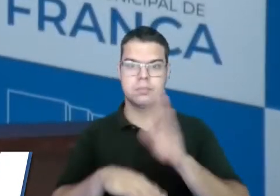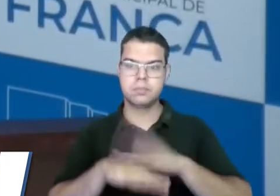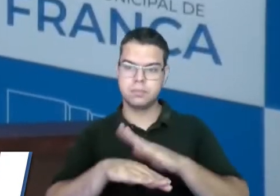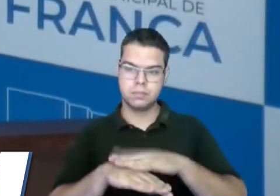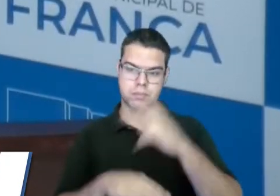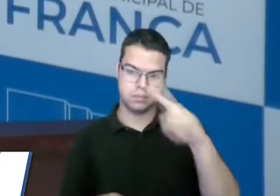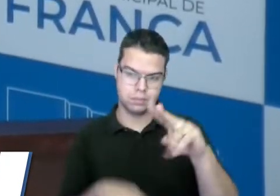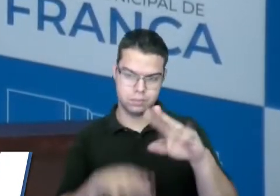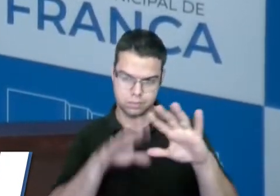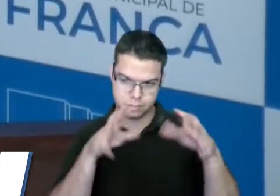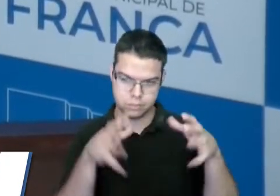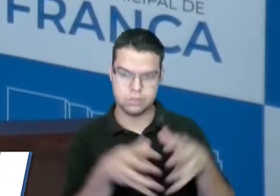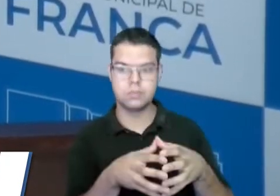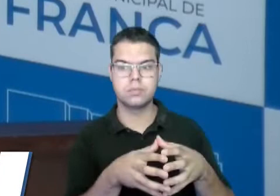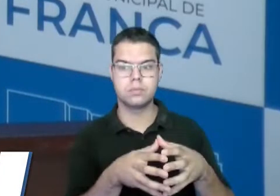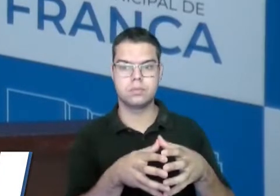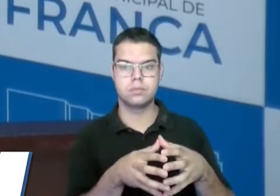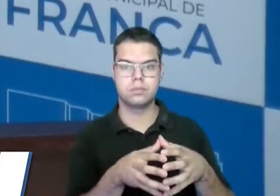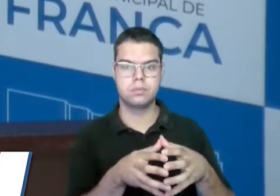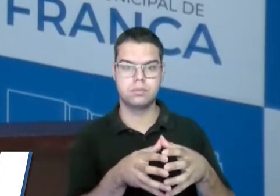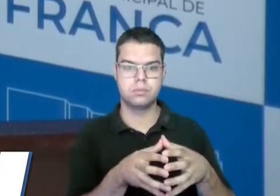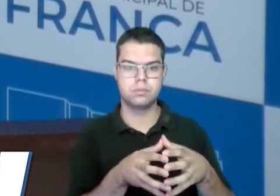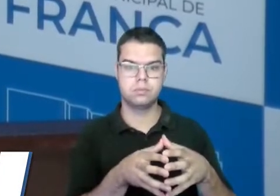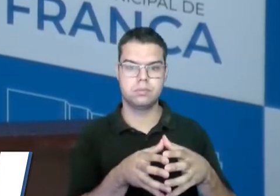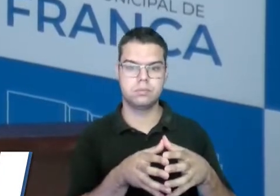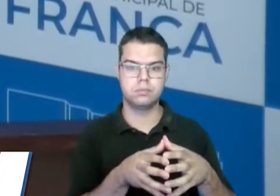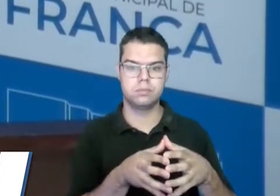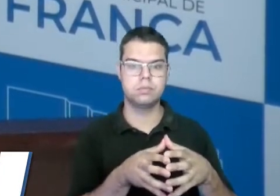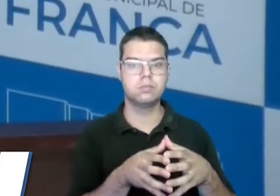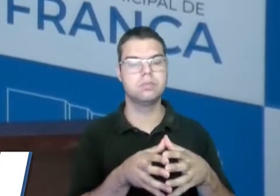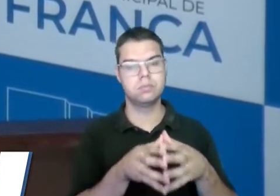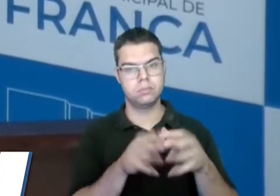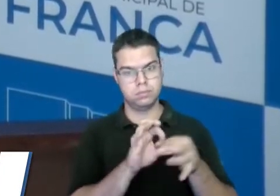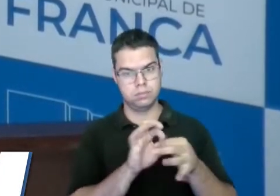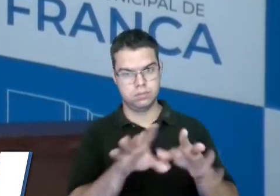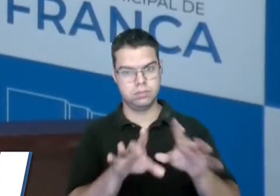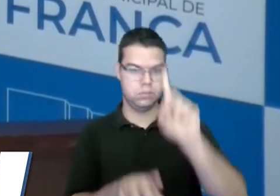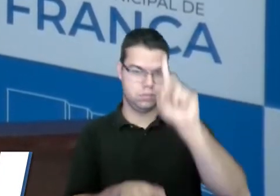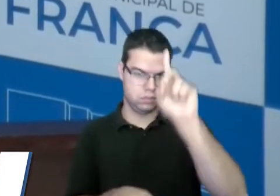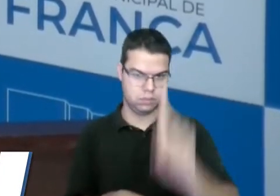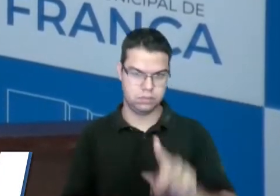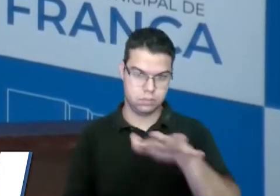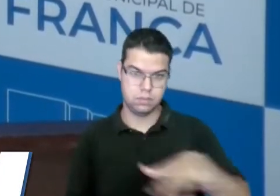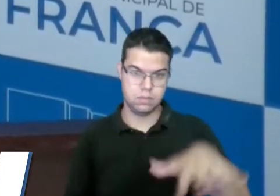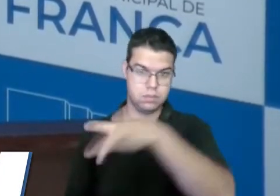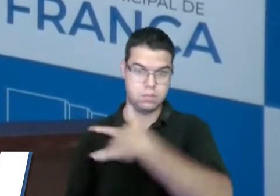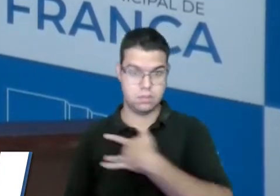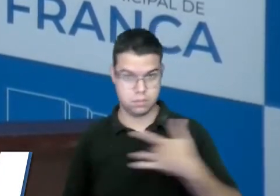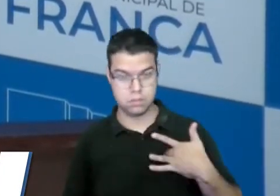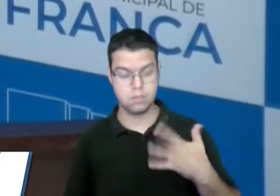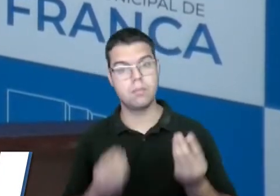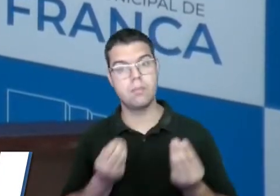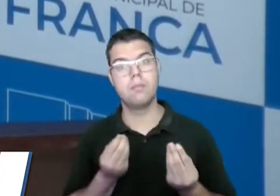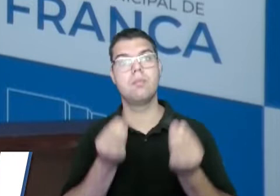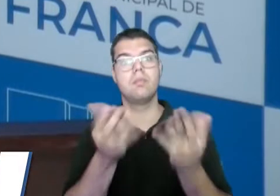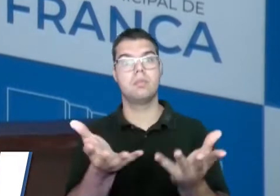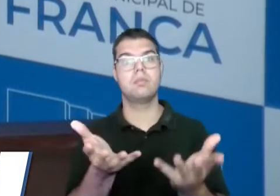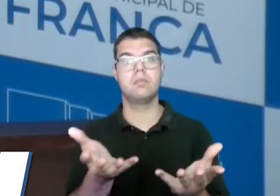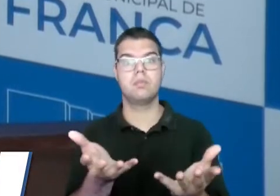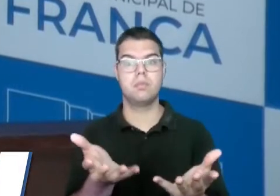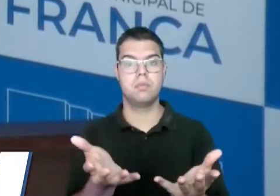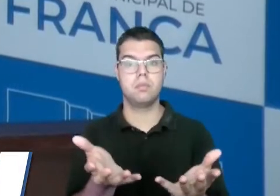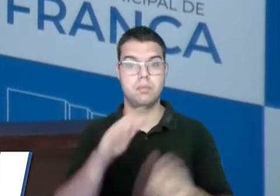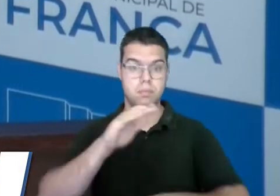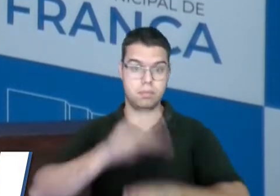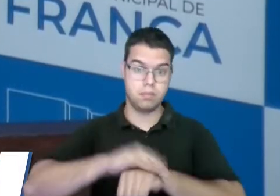comissão, com a chancela da Diretoria Regional de Saúde, foi entregue pelas mãos do